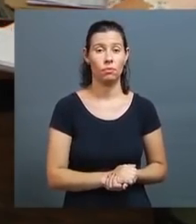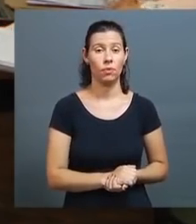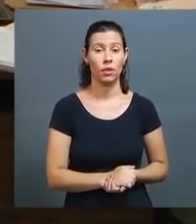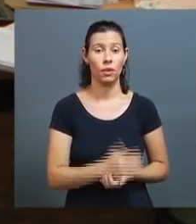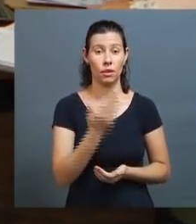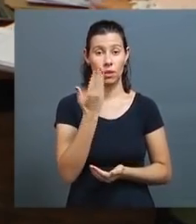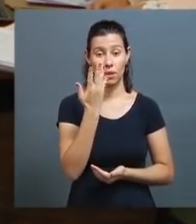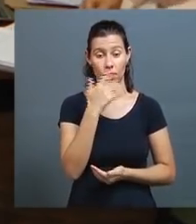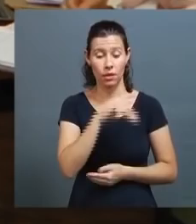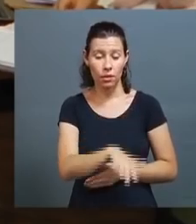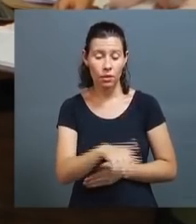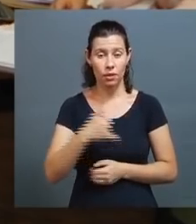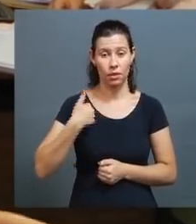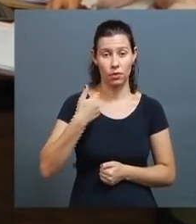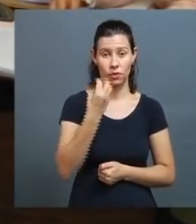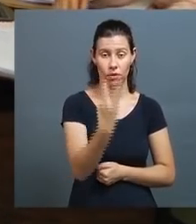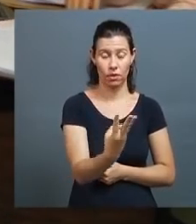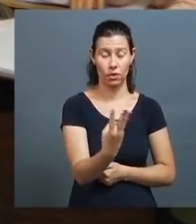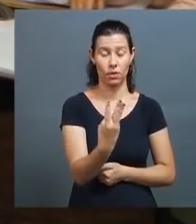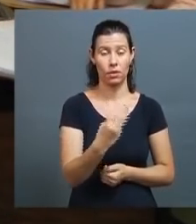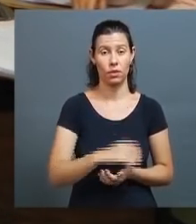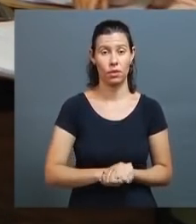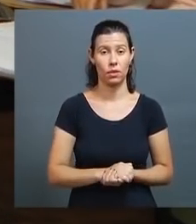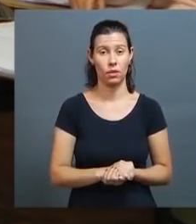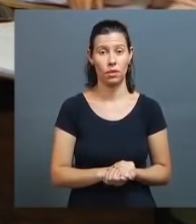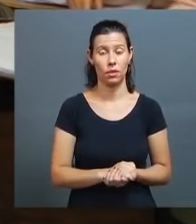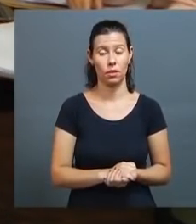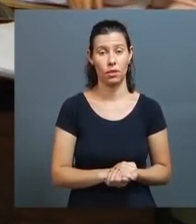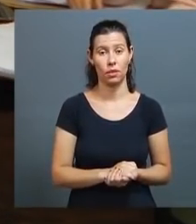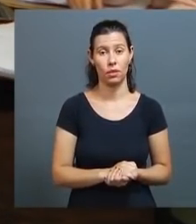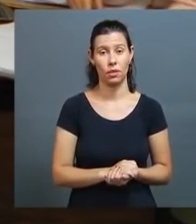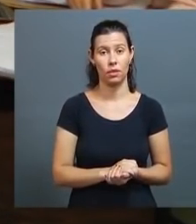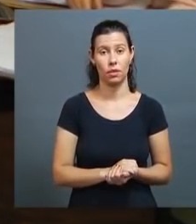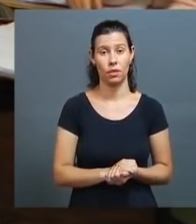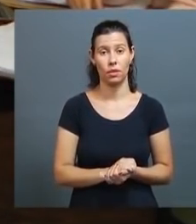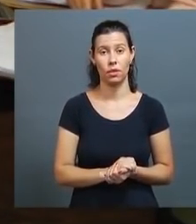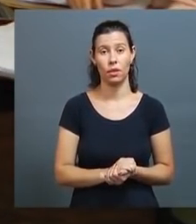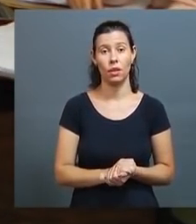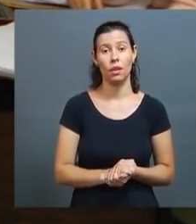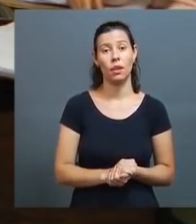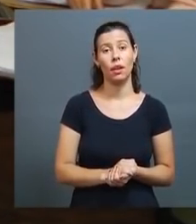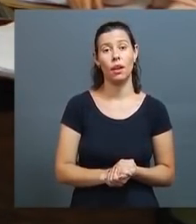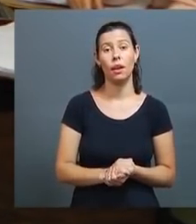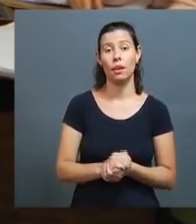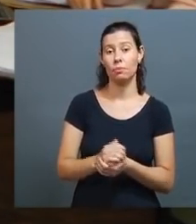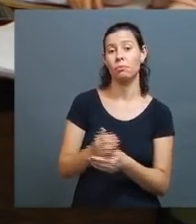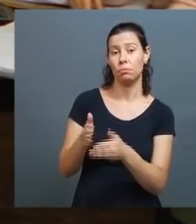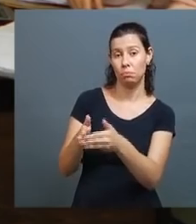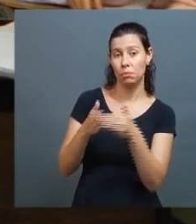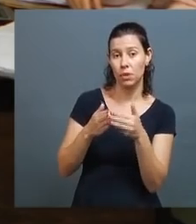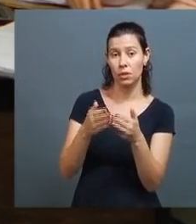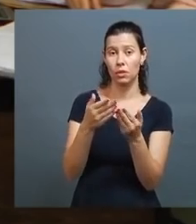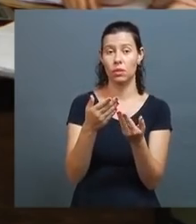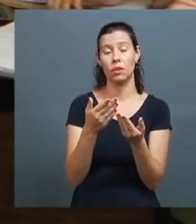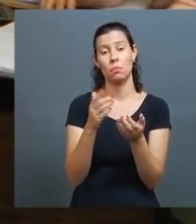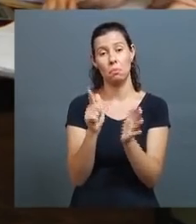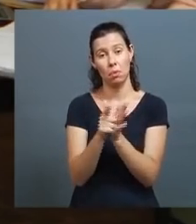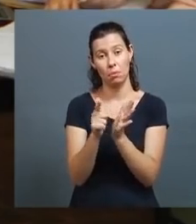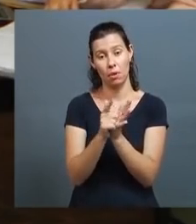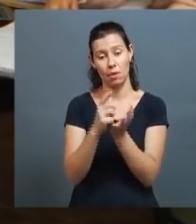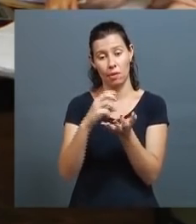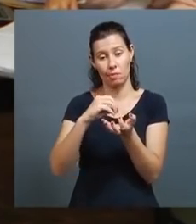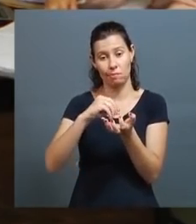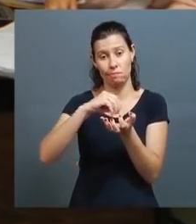ele tinha mais ou menos 3 anos. Ele, como já falam para fazer bolinhas, essas coisas, então ele não conseguia pegar no lápis.